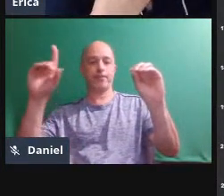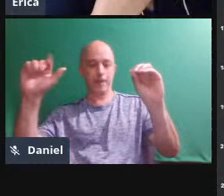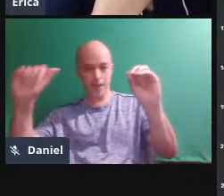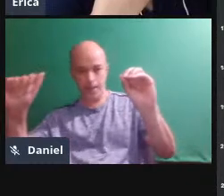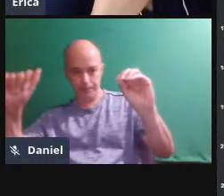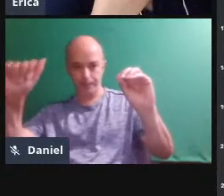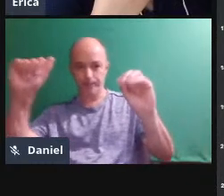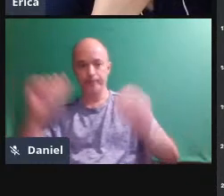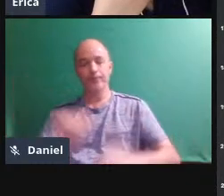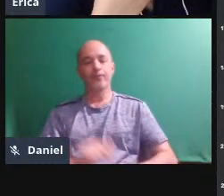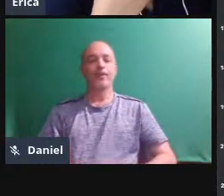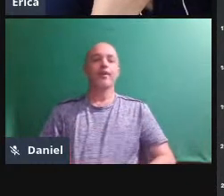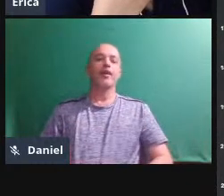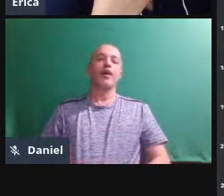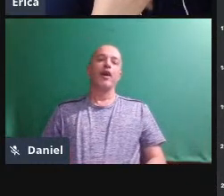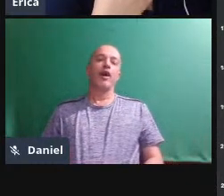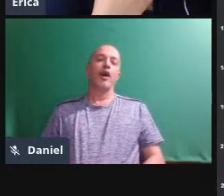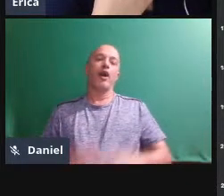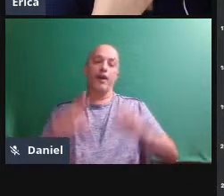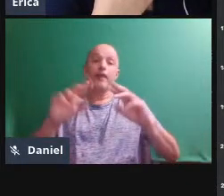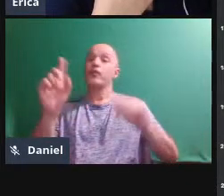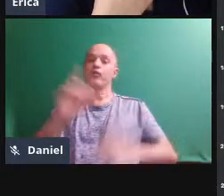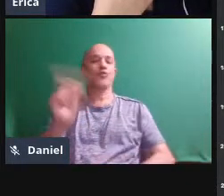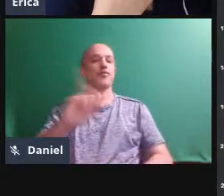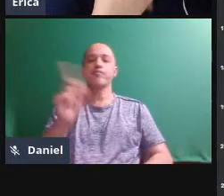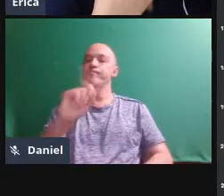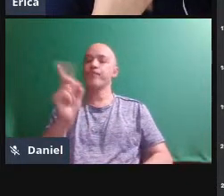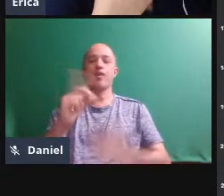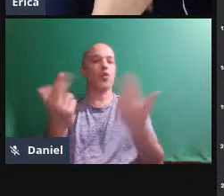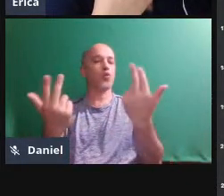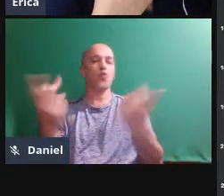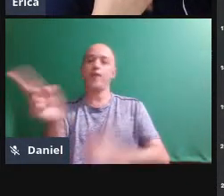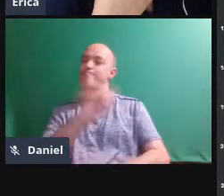Surdo. Deficiente auditivo.